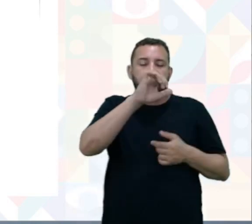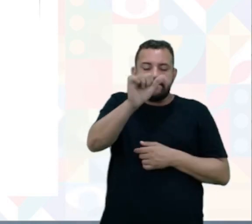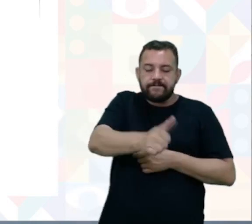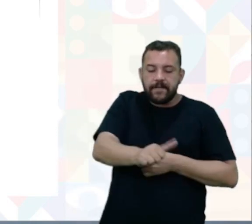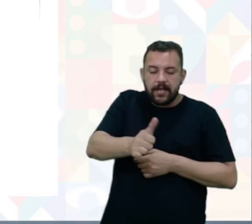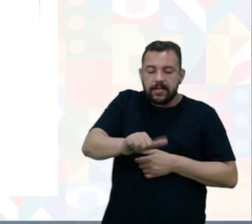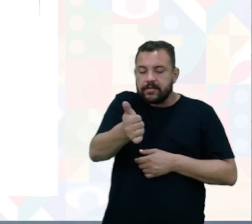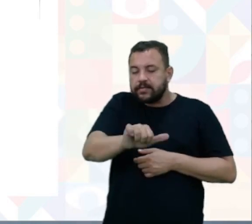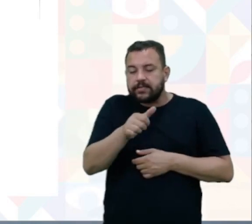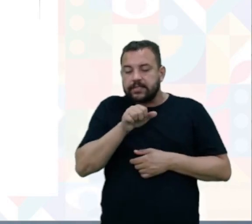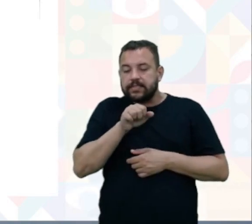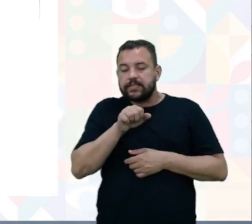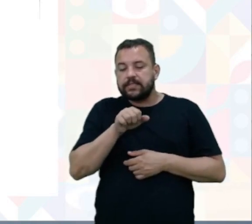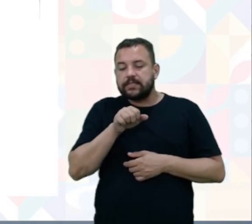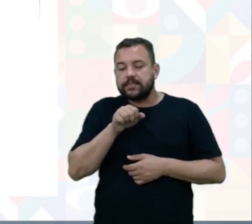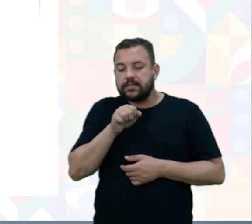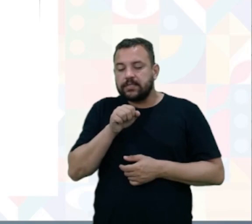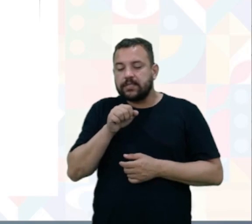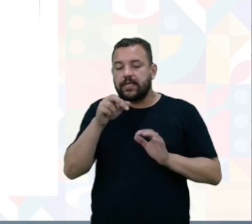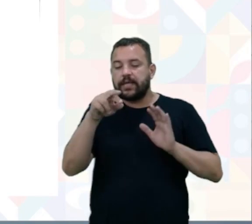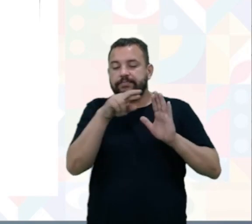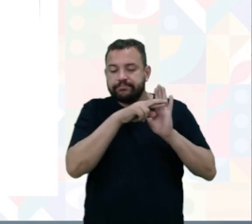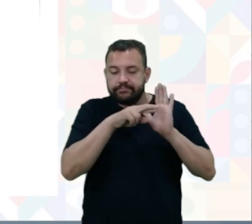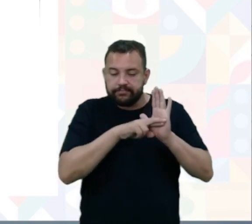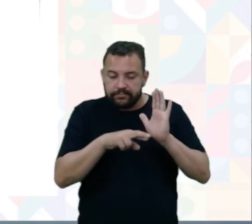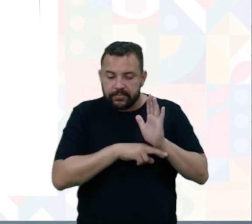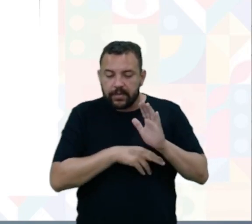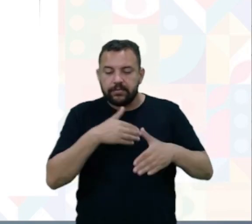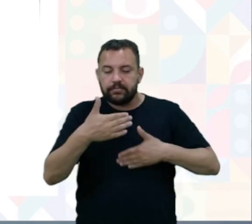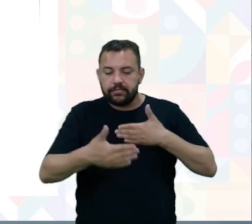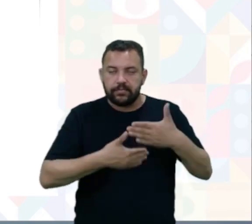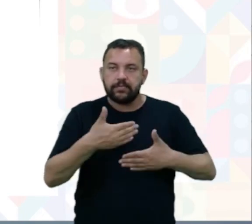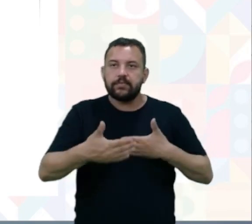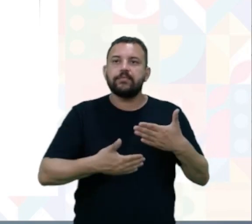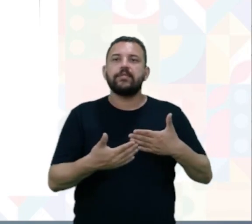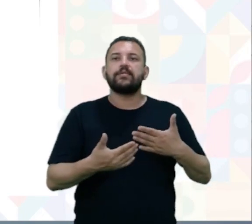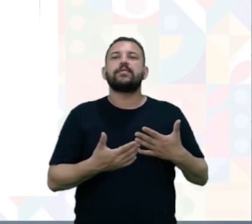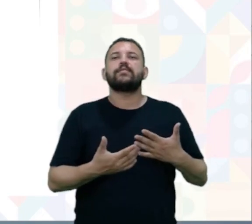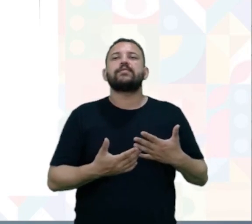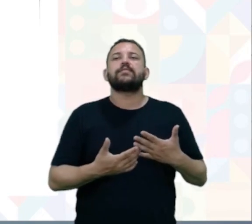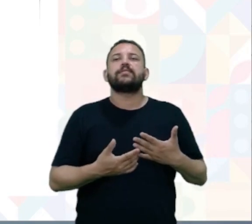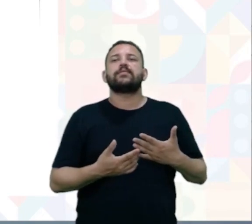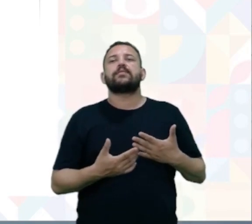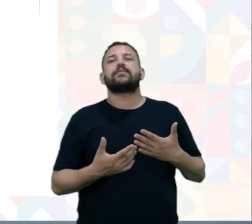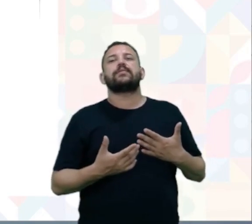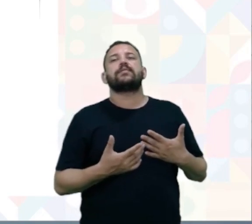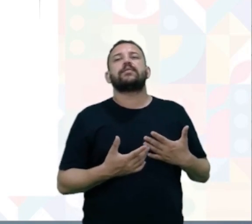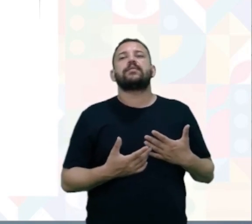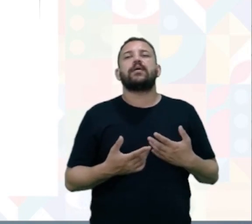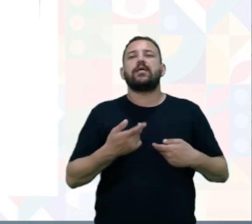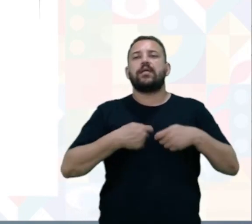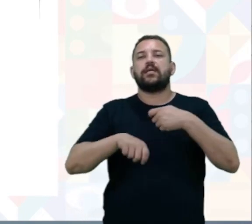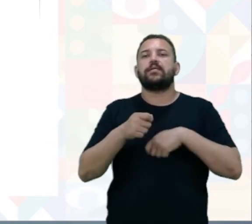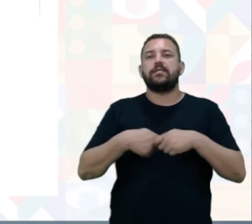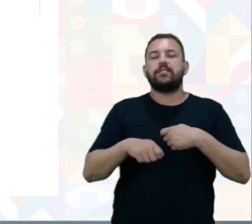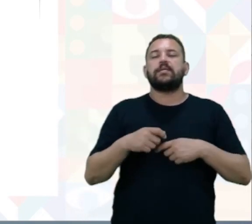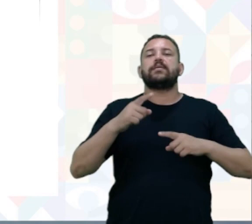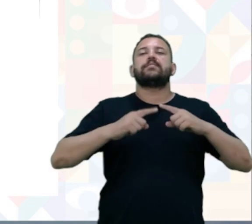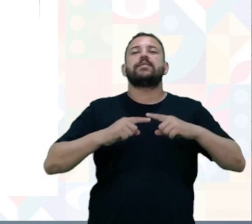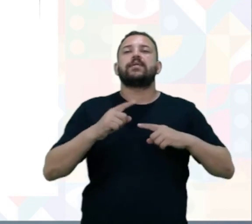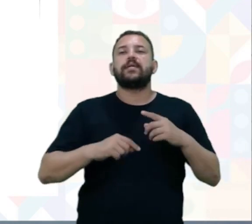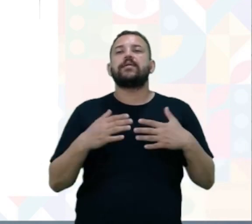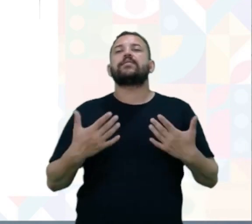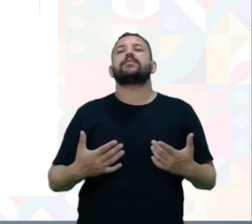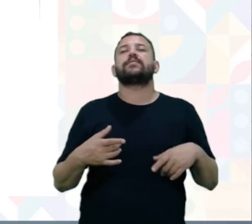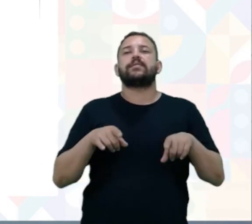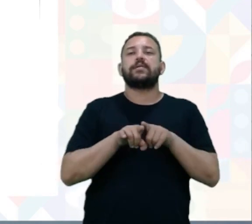verificação da aplicação das normas e dos procedimentos para o funcionamento da administração de materiais e